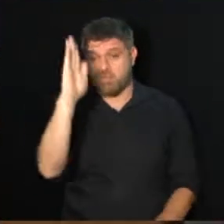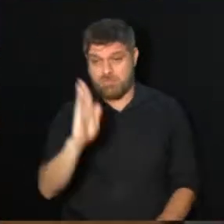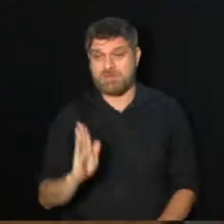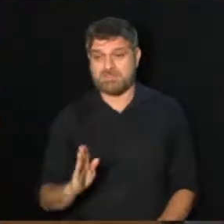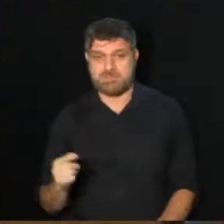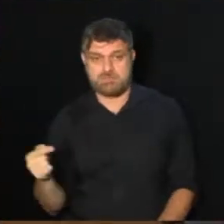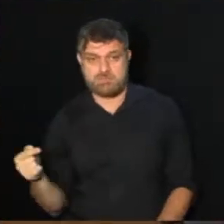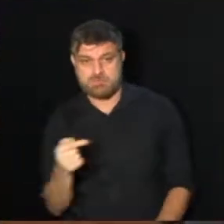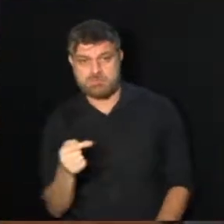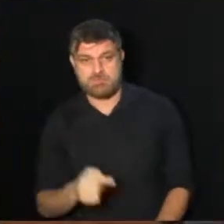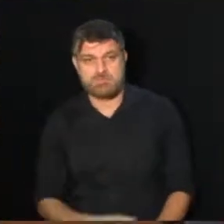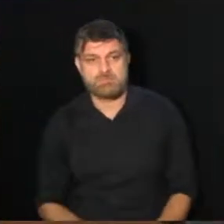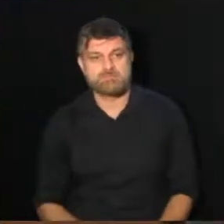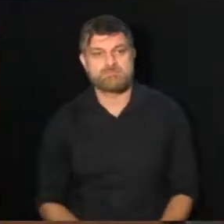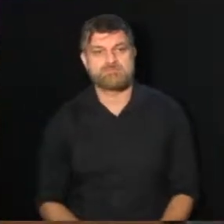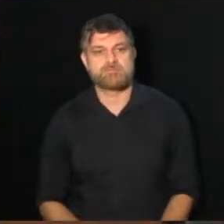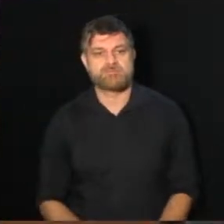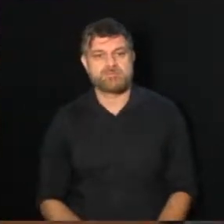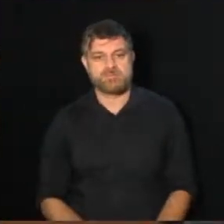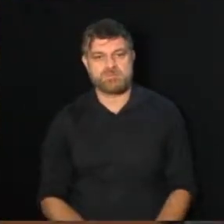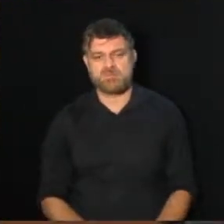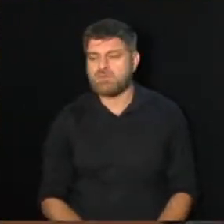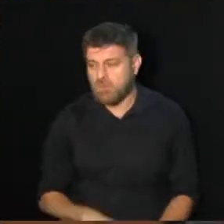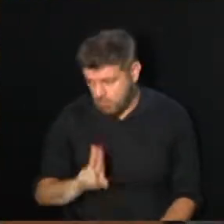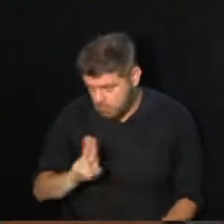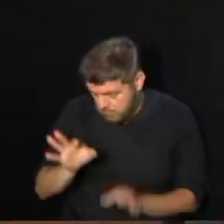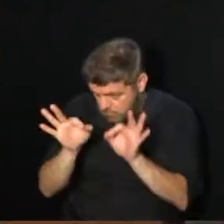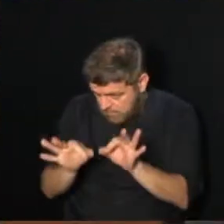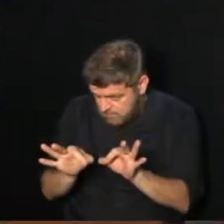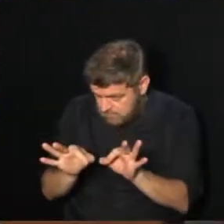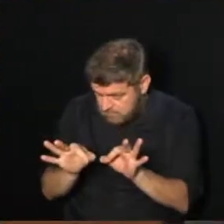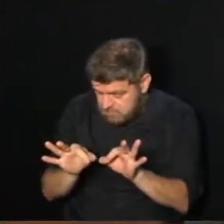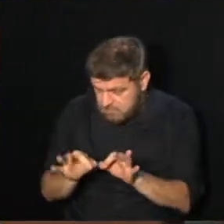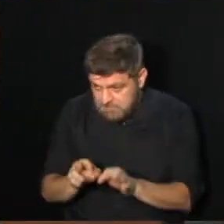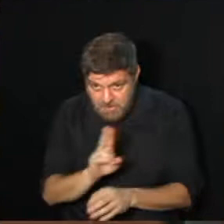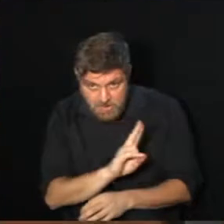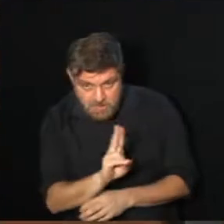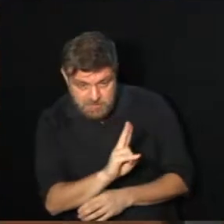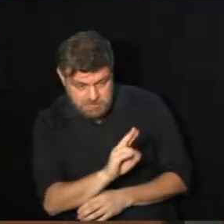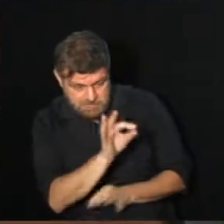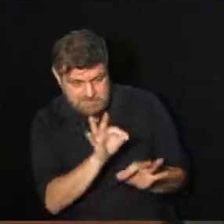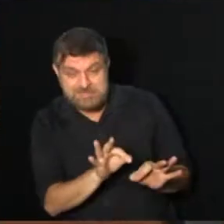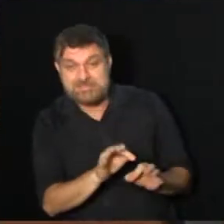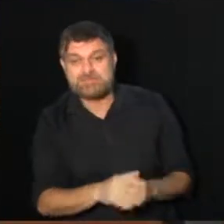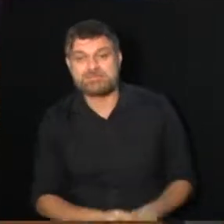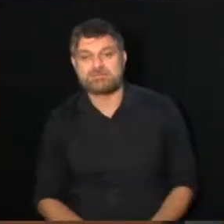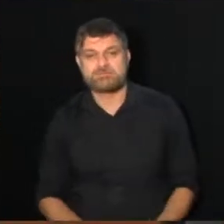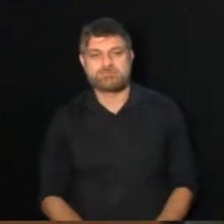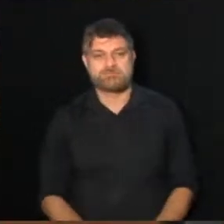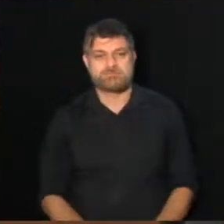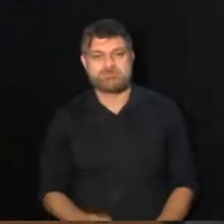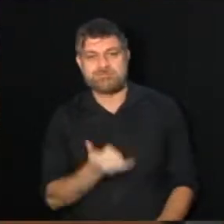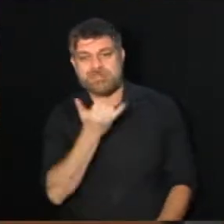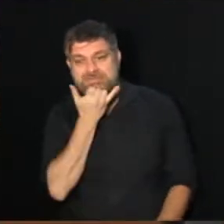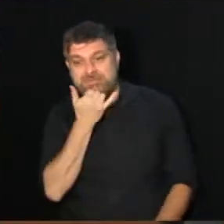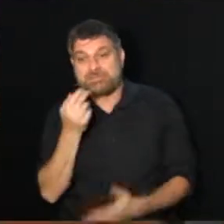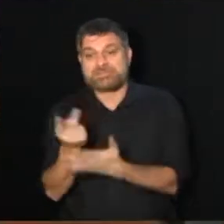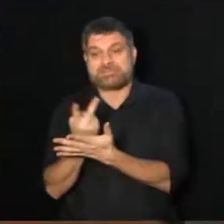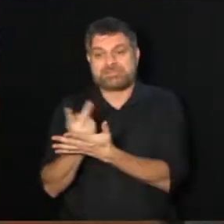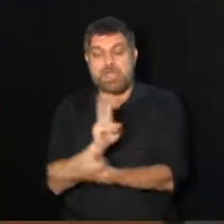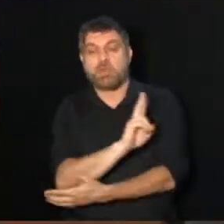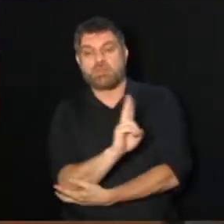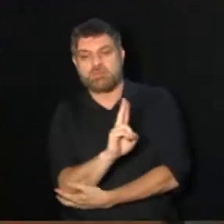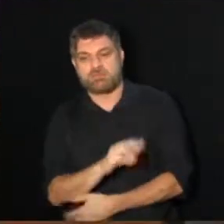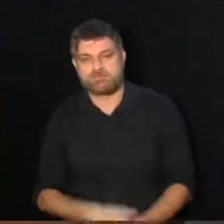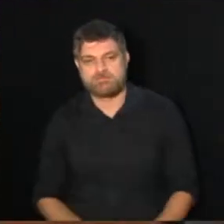Doutor Fernão Pompeu de Camargo. Eu acho que eu pronunciei certo, né? Então, se eu falei Fernando, fica a minha desculpa. Quero agradecer,